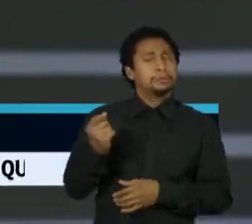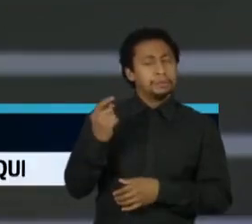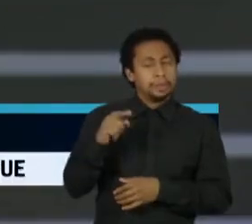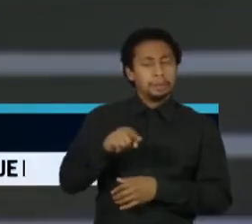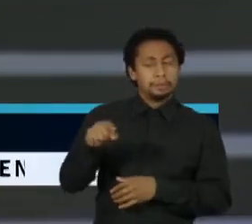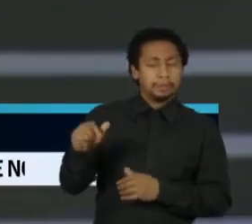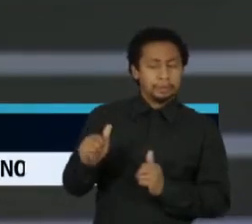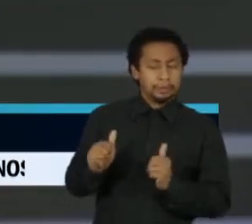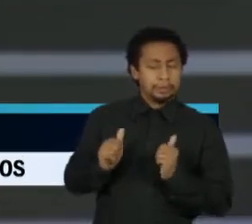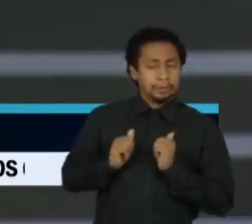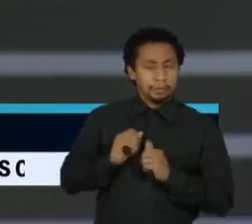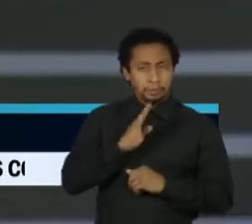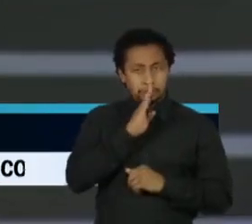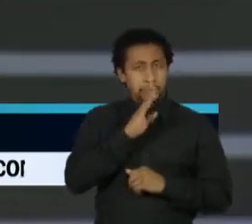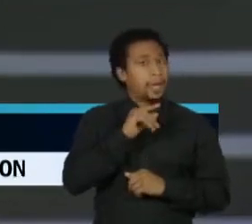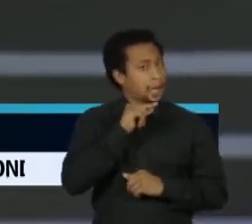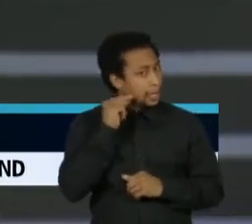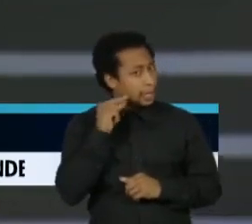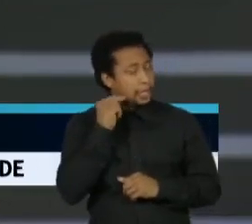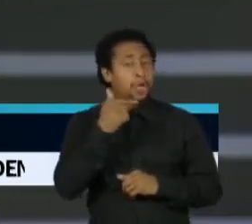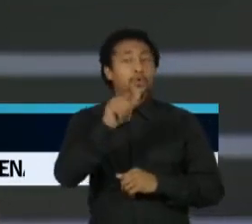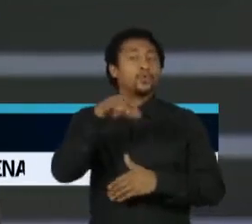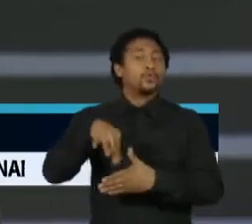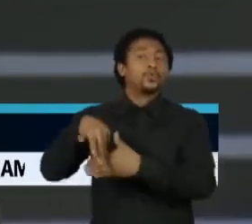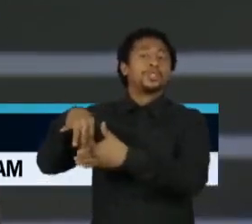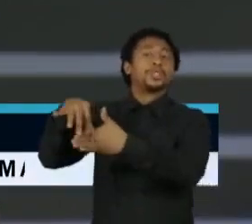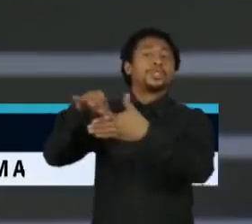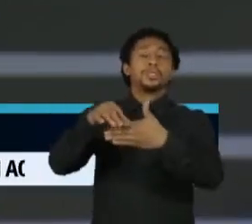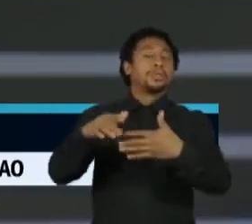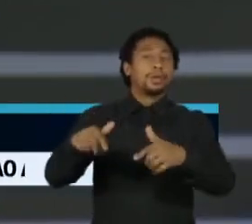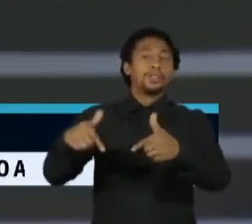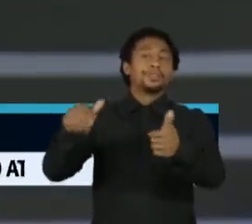enfim, não só do Lira, mas de algumas lideranças que não tinham direito de estar silenciadas.